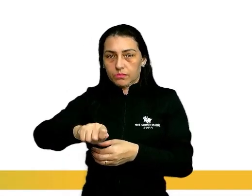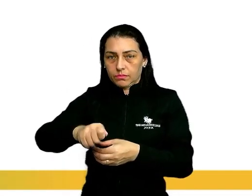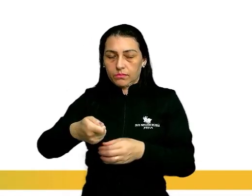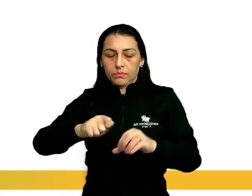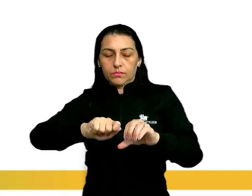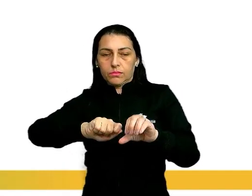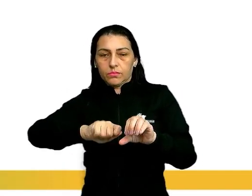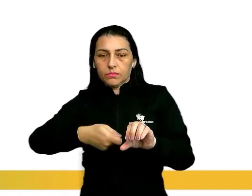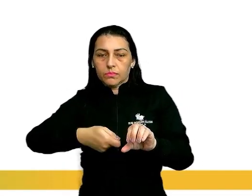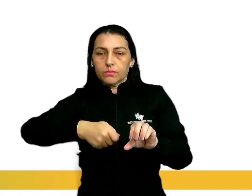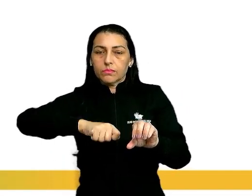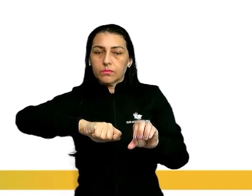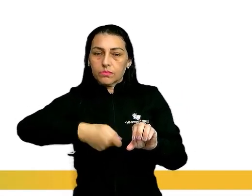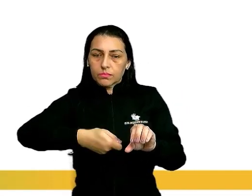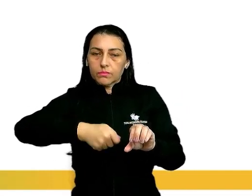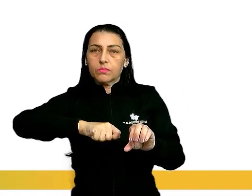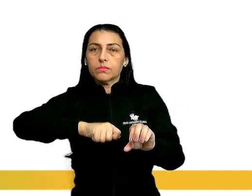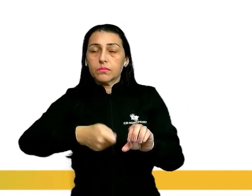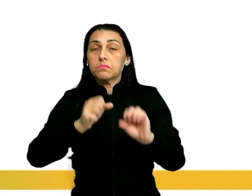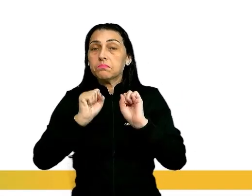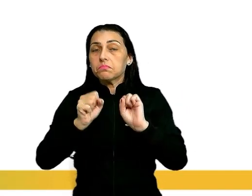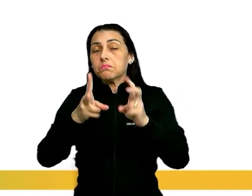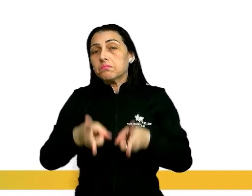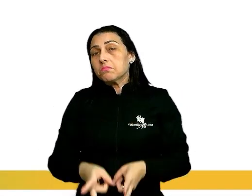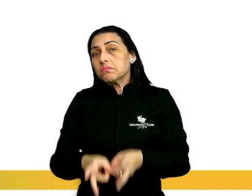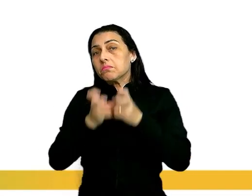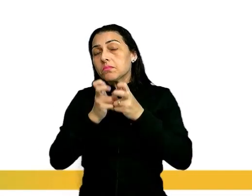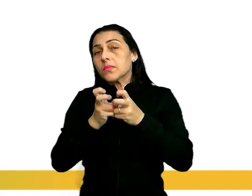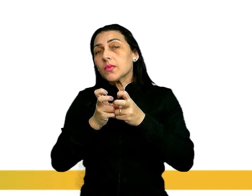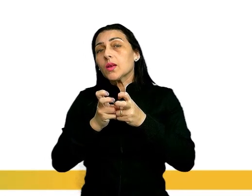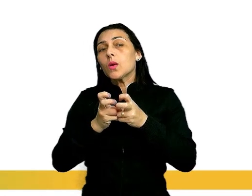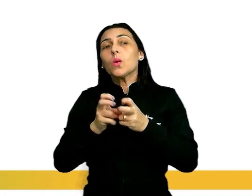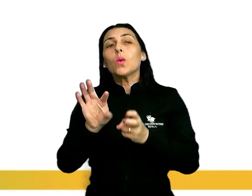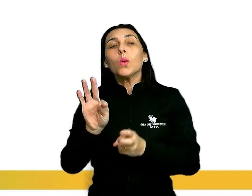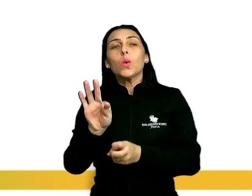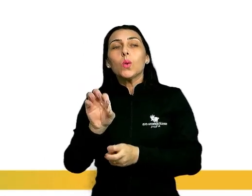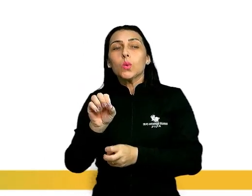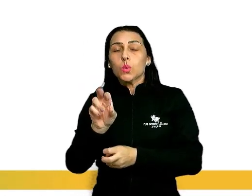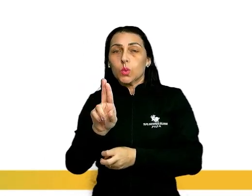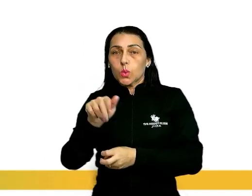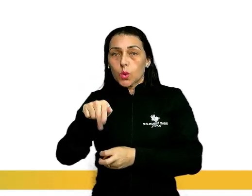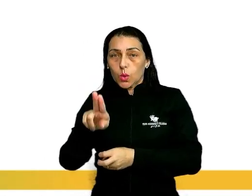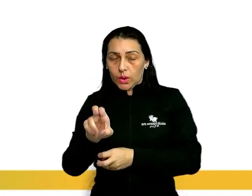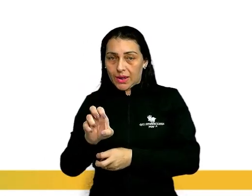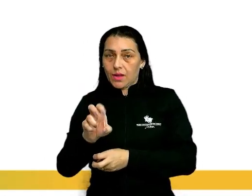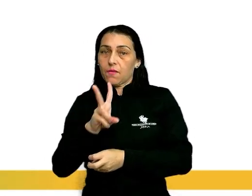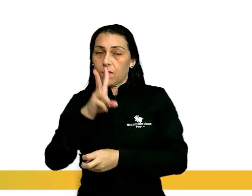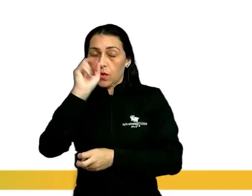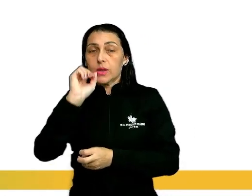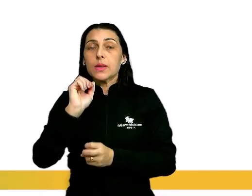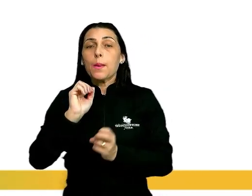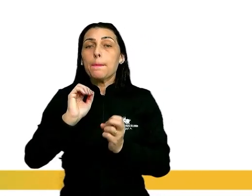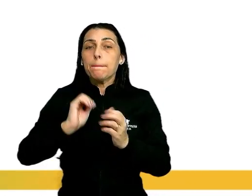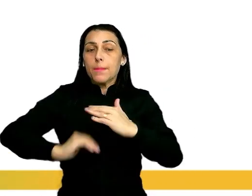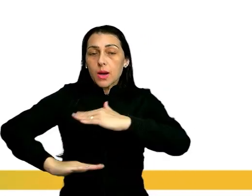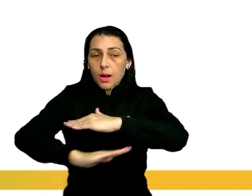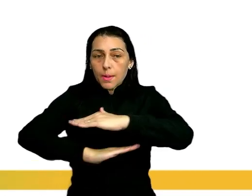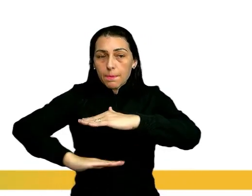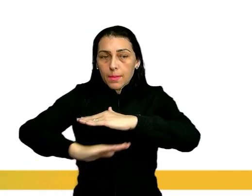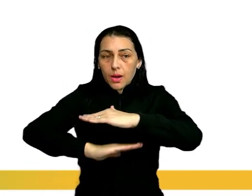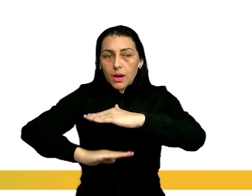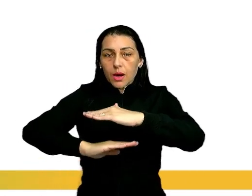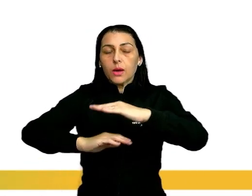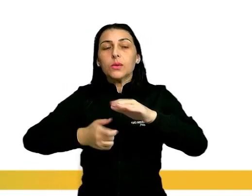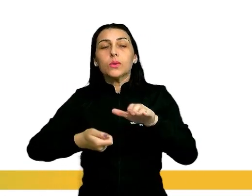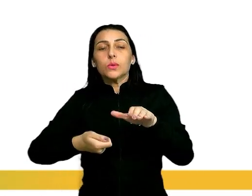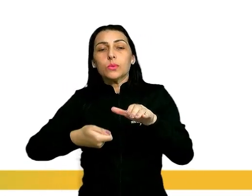parafuso girando esse parafuso e a gente pode ver aí o seu torque se a força está sendo aplicada ali para baixo o torque vai ser no